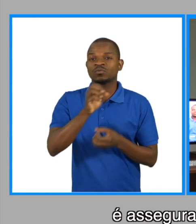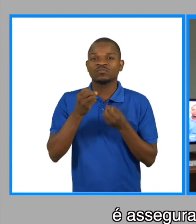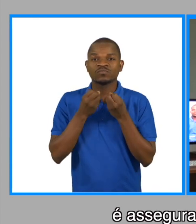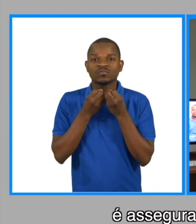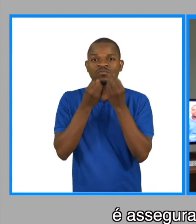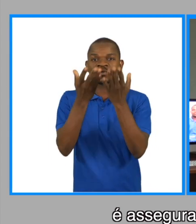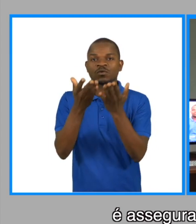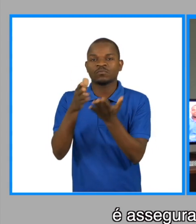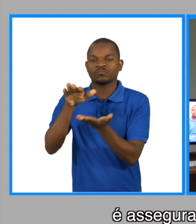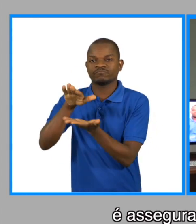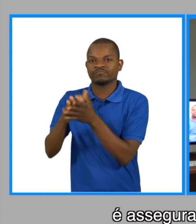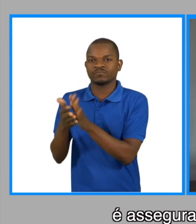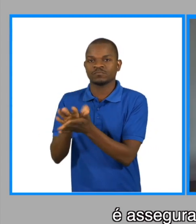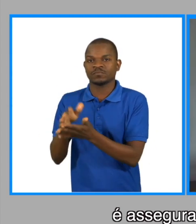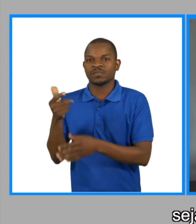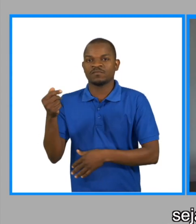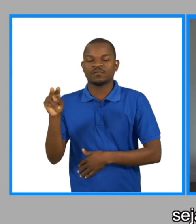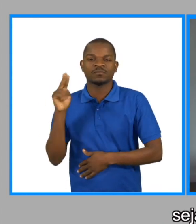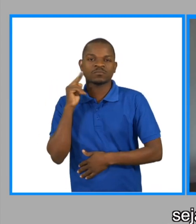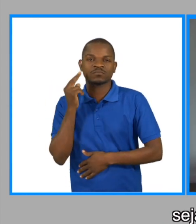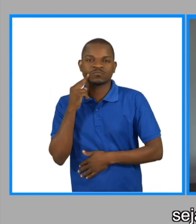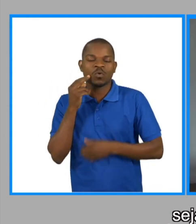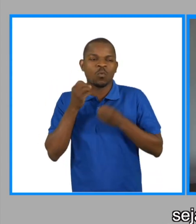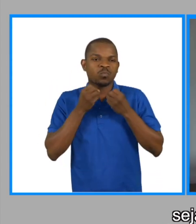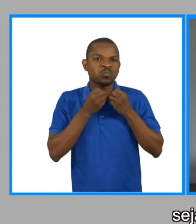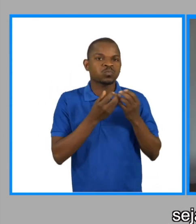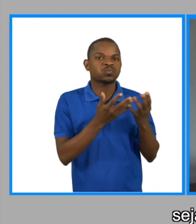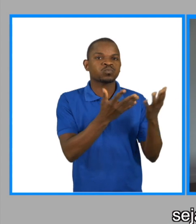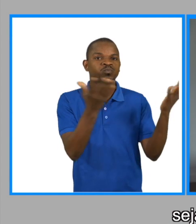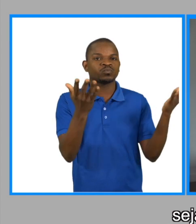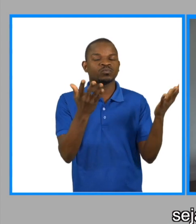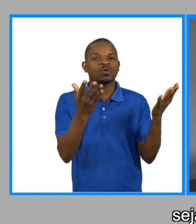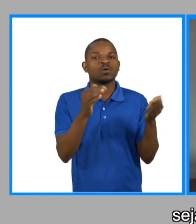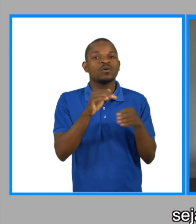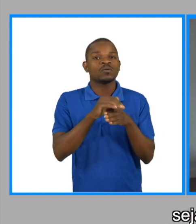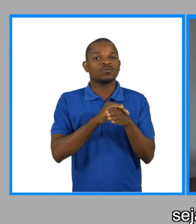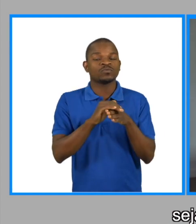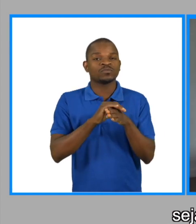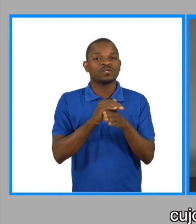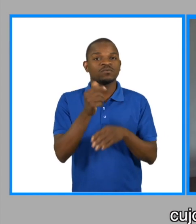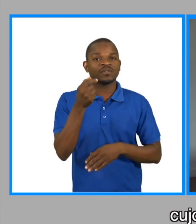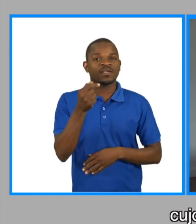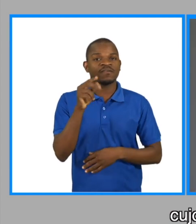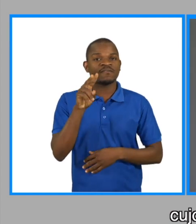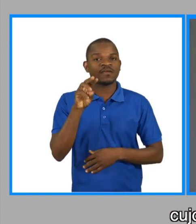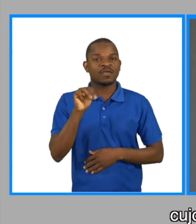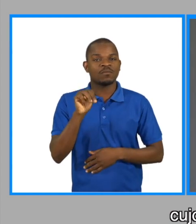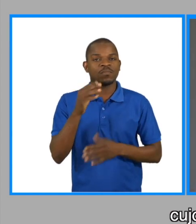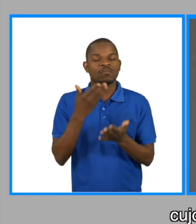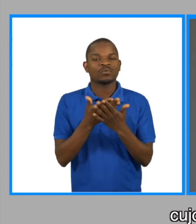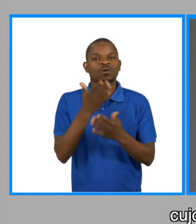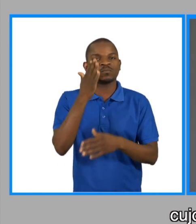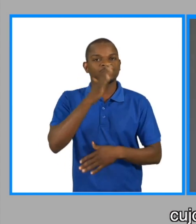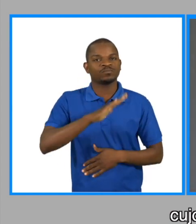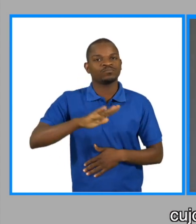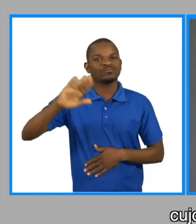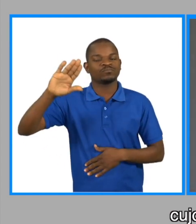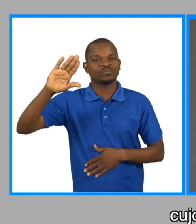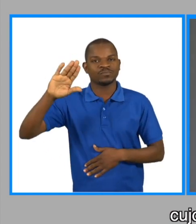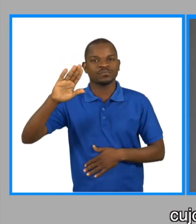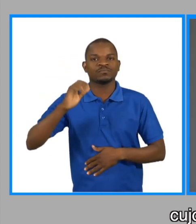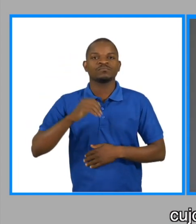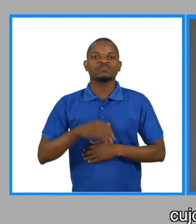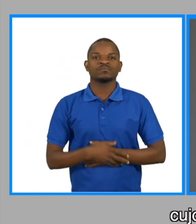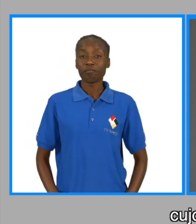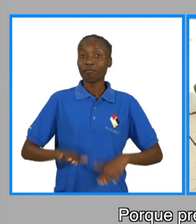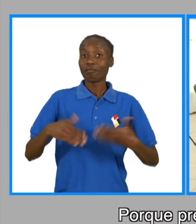produzida por esta televisão seja massificada através de um órgão de informação cujos canais de difusão se